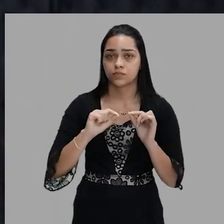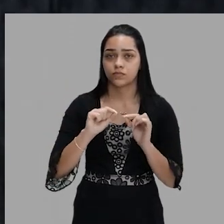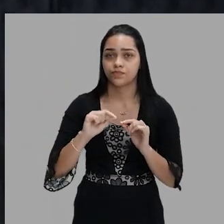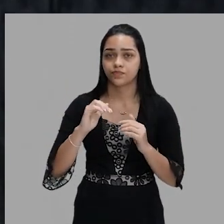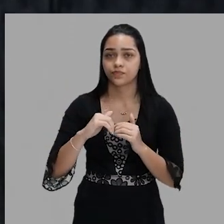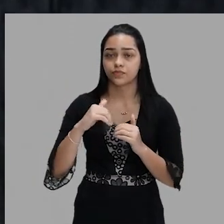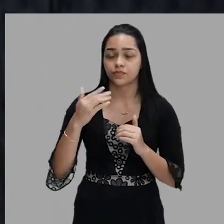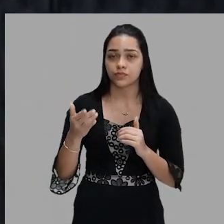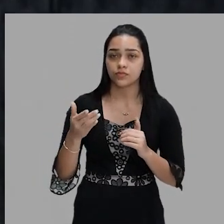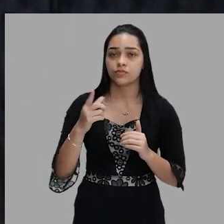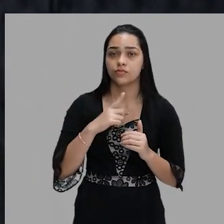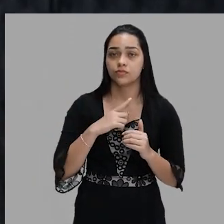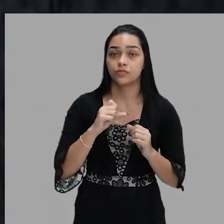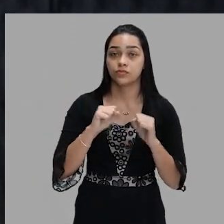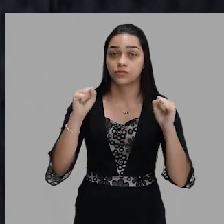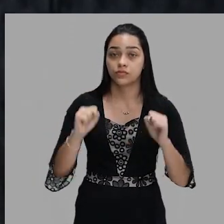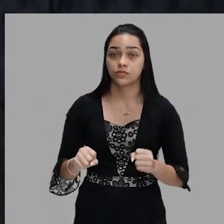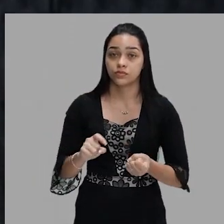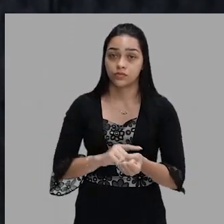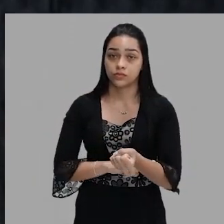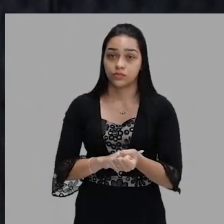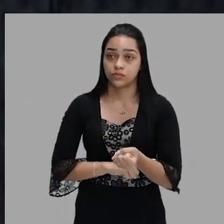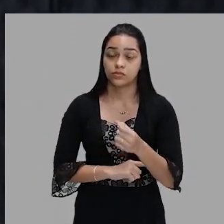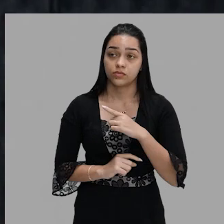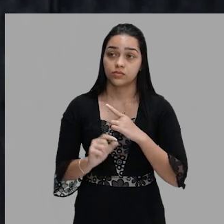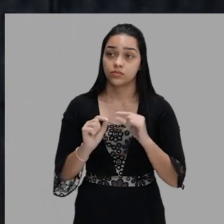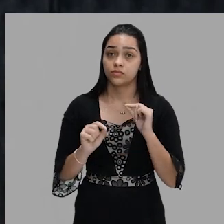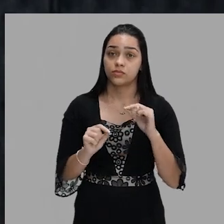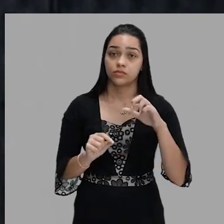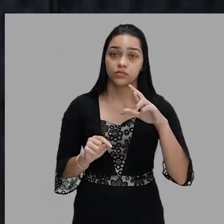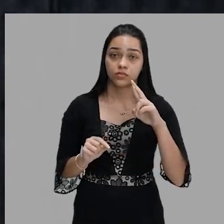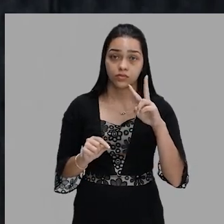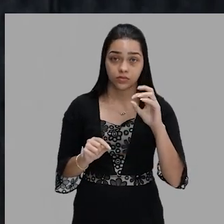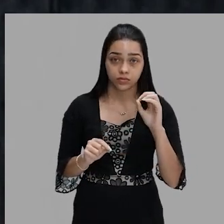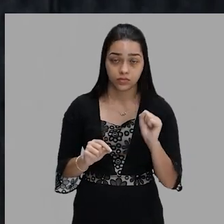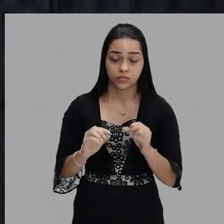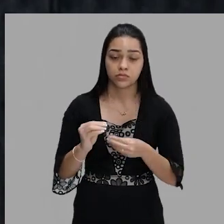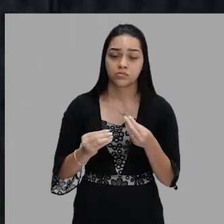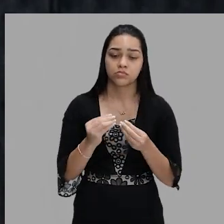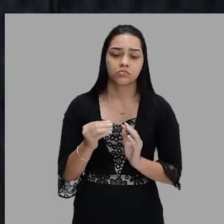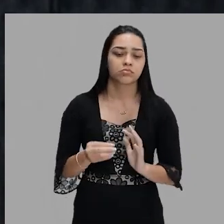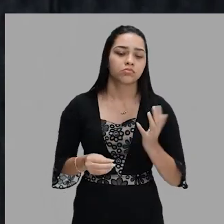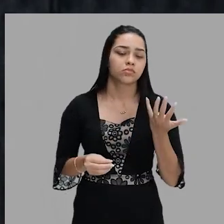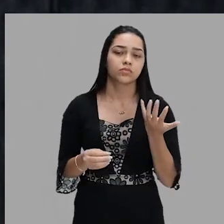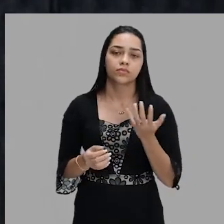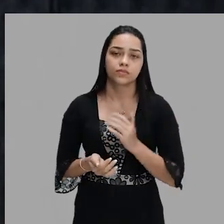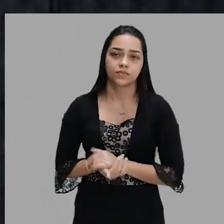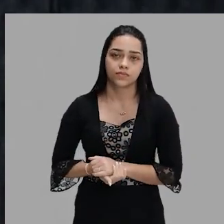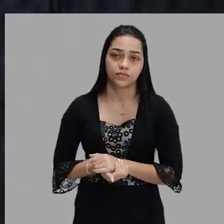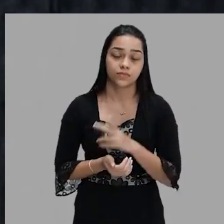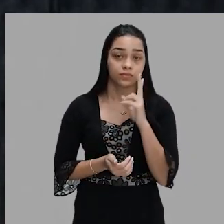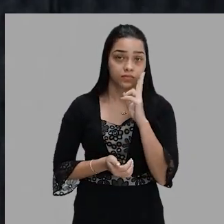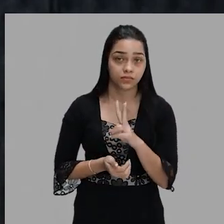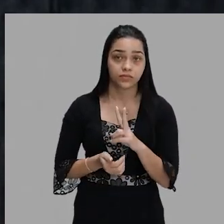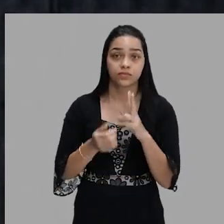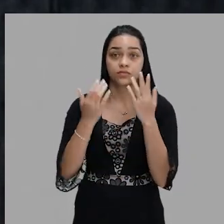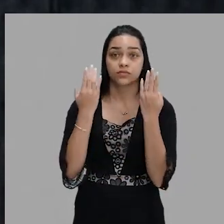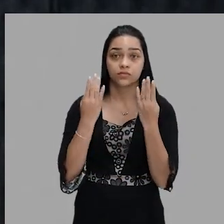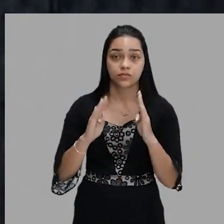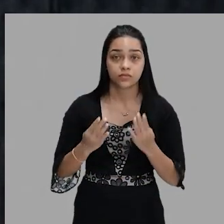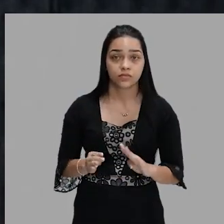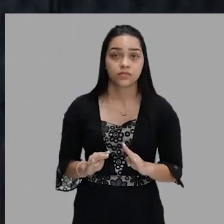aglomeram fora do sistema nervoso central, ele vai formar os nervos. E como é que é um nervo, pessoal? Vamos aqui